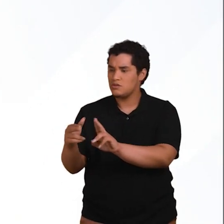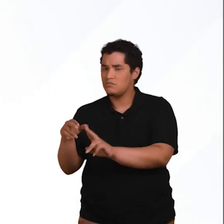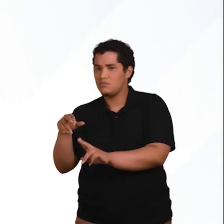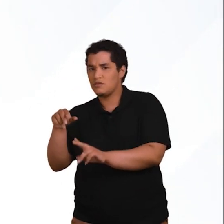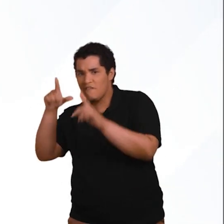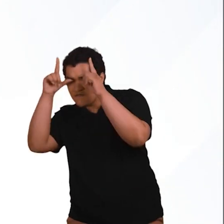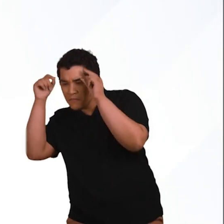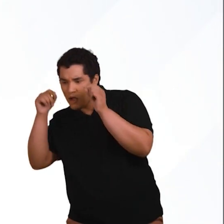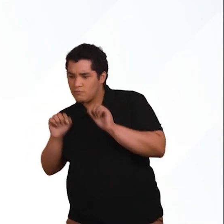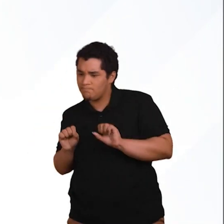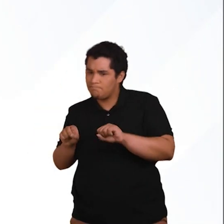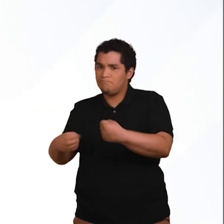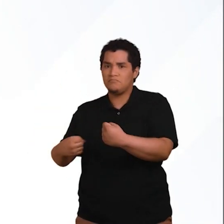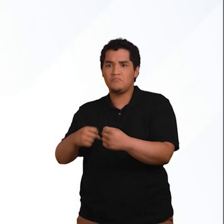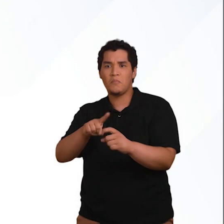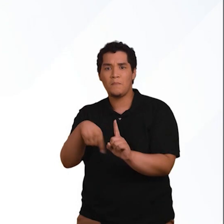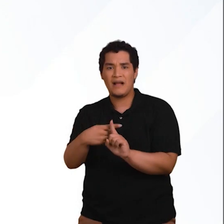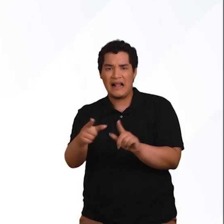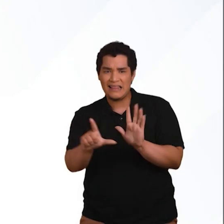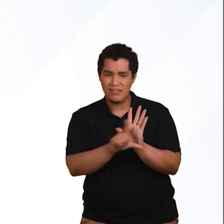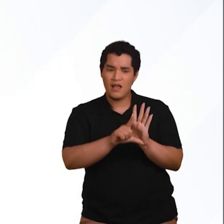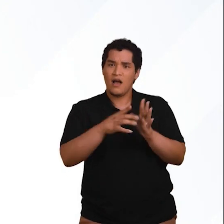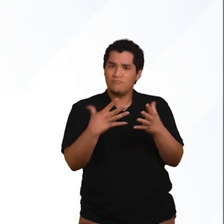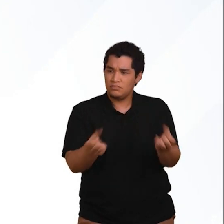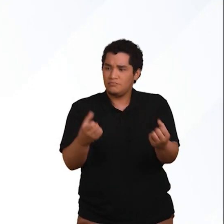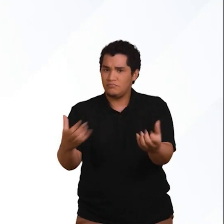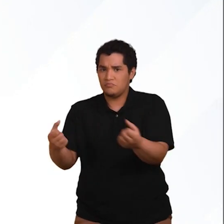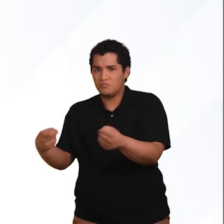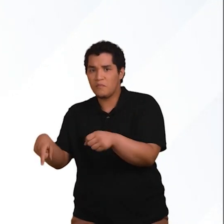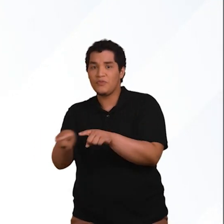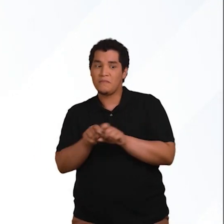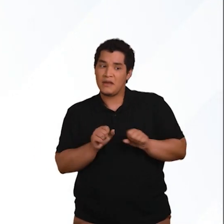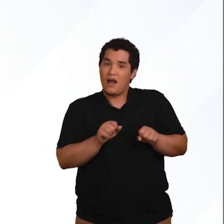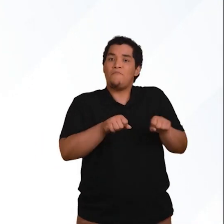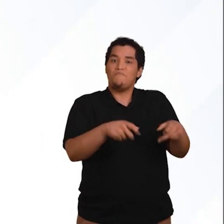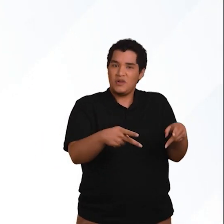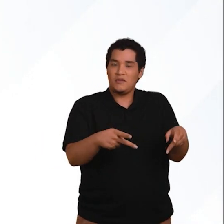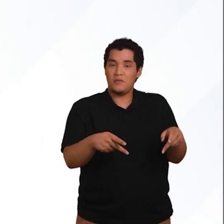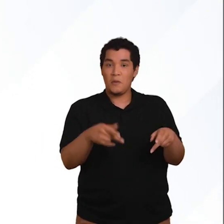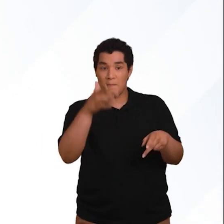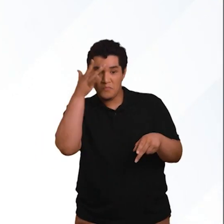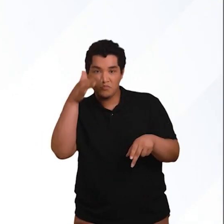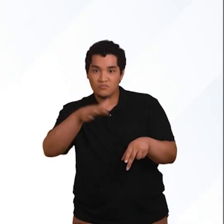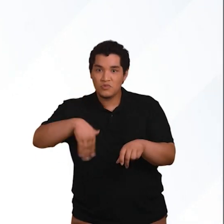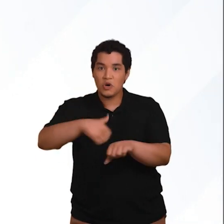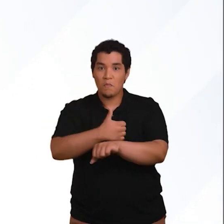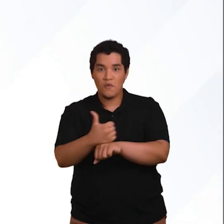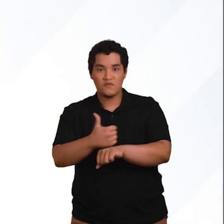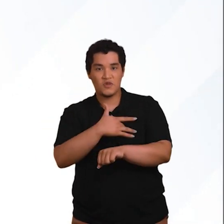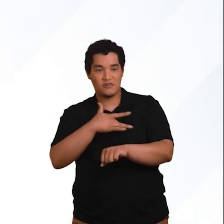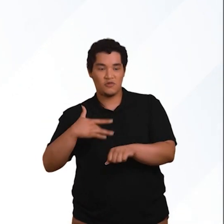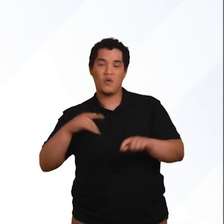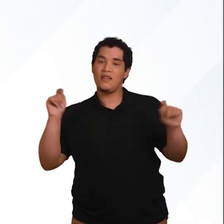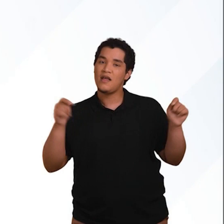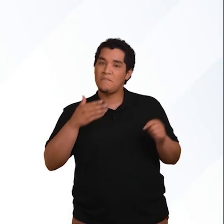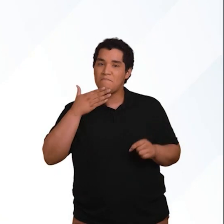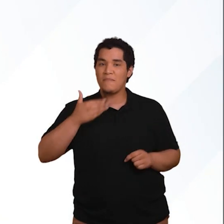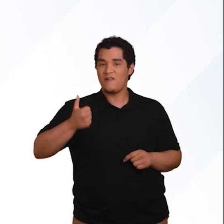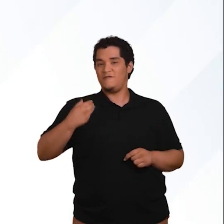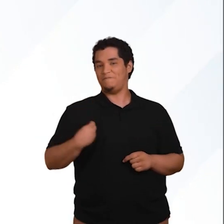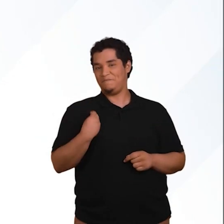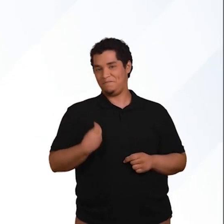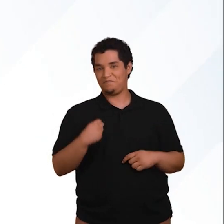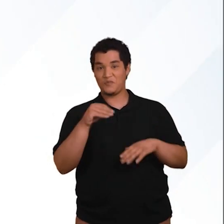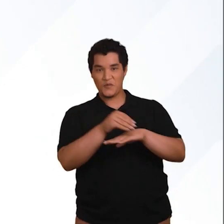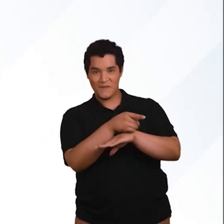bons salários, lei do repouso digno das 30 horas, aposentadoria digna, os profissionais da saúde vivem melhor e lhe atendem